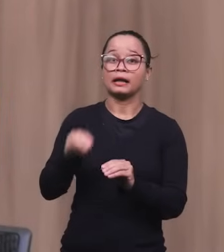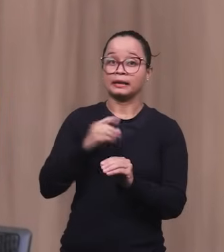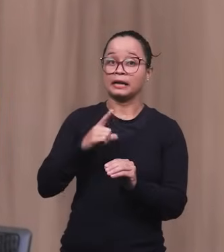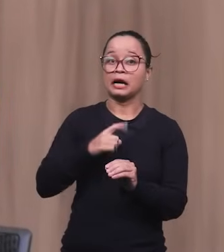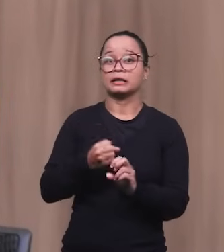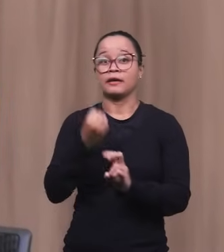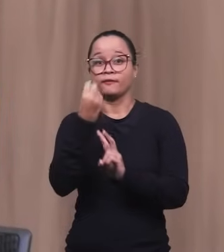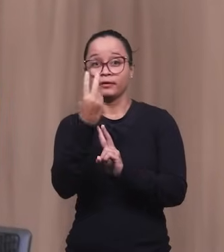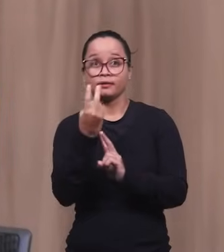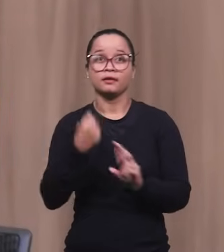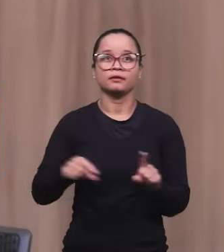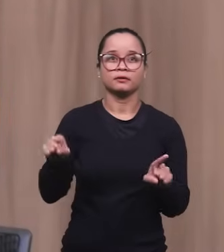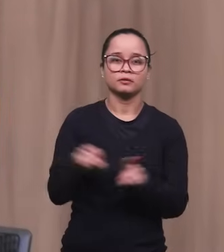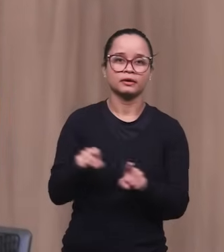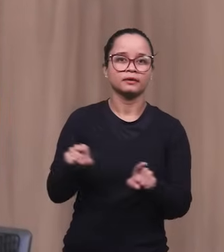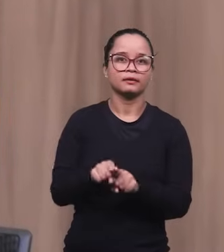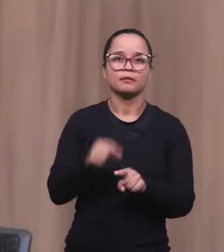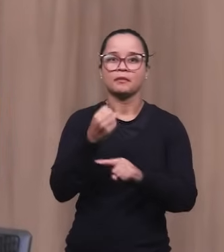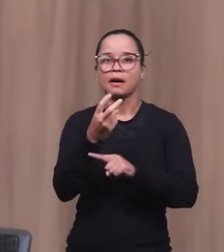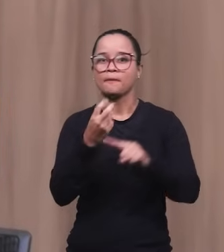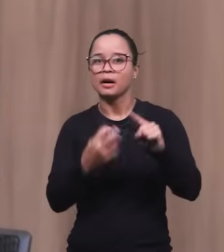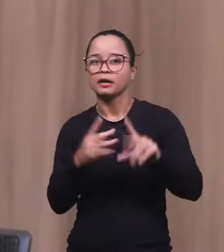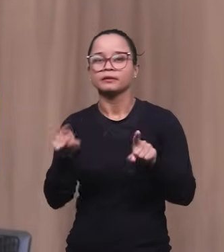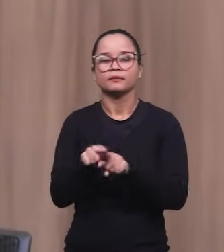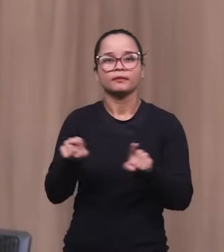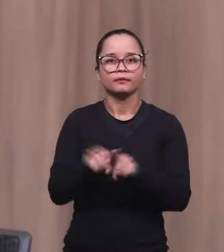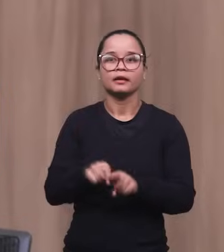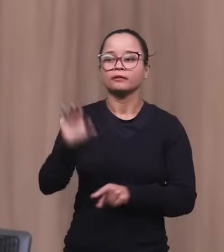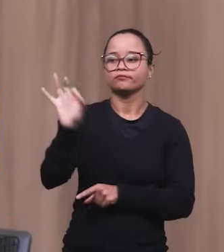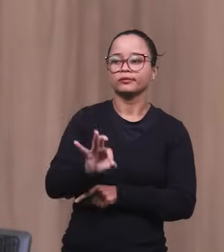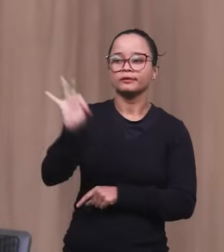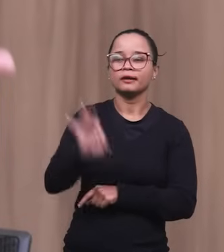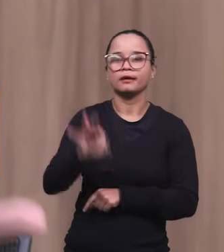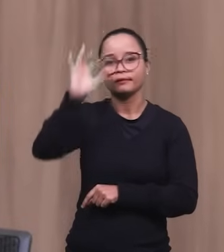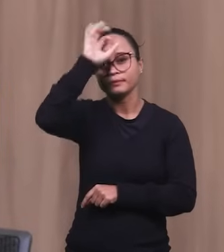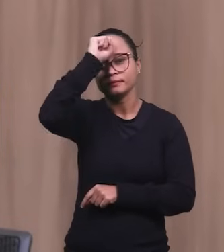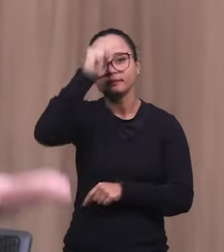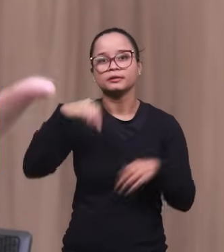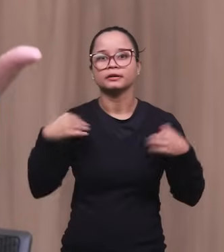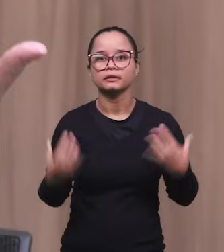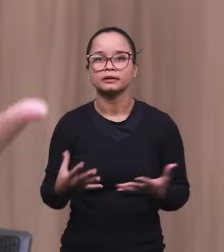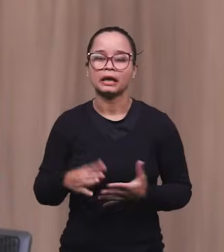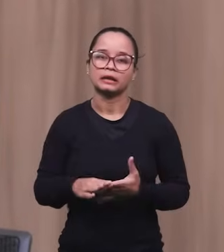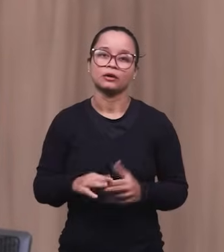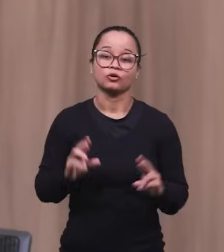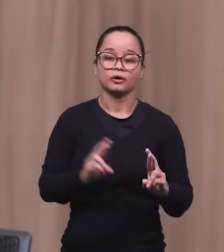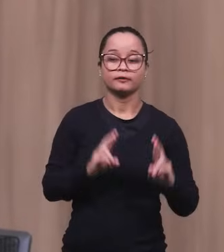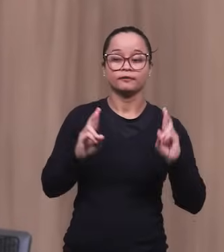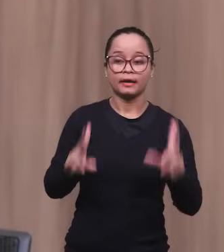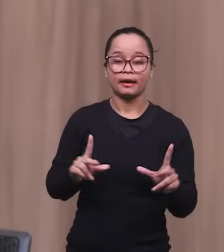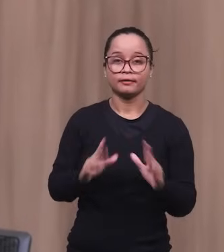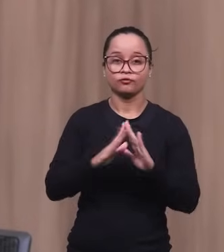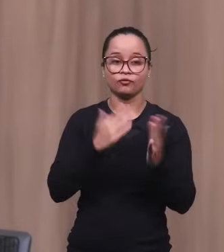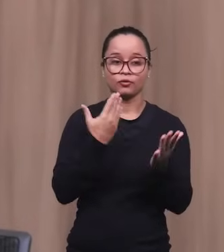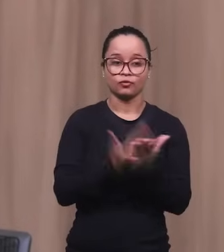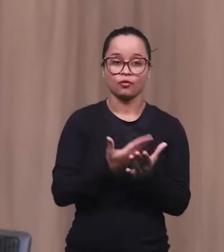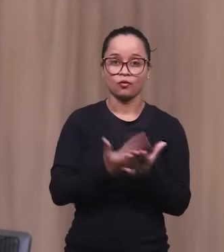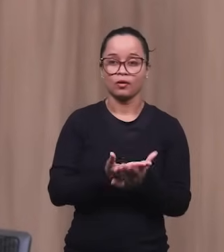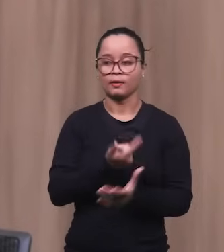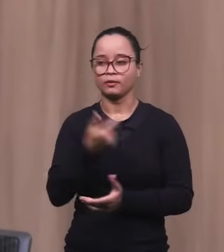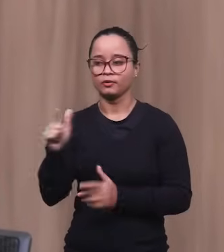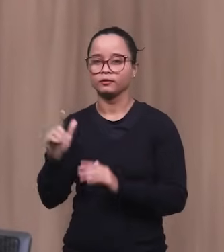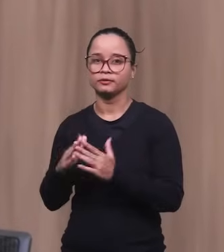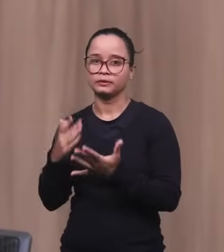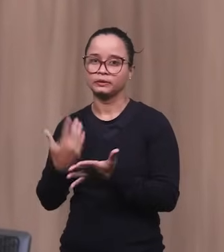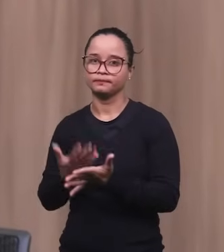base comum. Isso para unificar o ensino e auxiliar essa criança a não ter diferença de uma escola para outra. Então, é isso que a